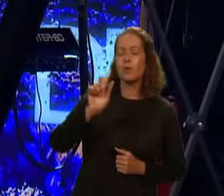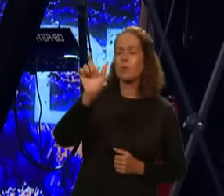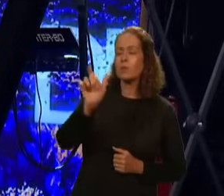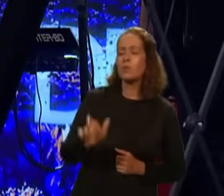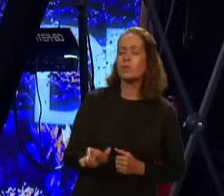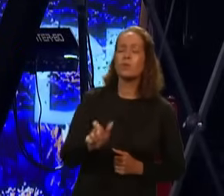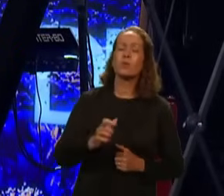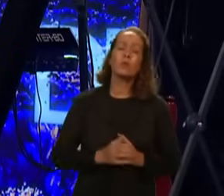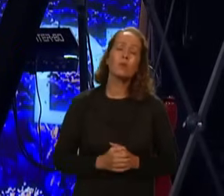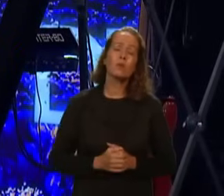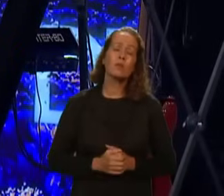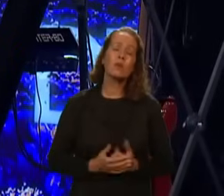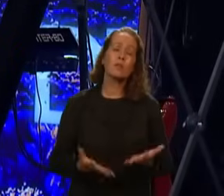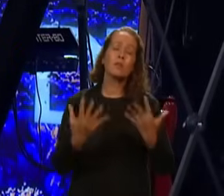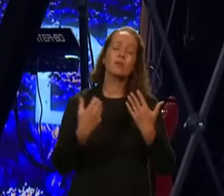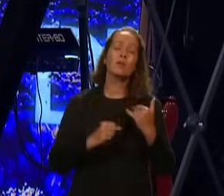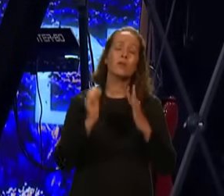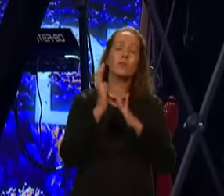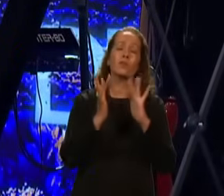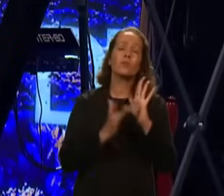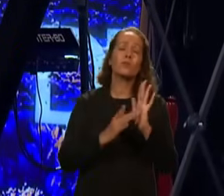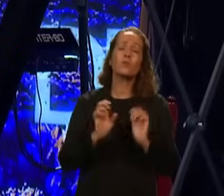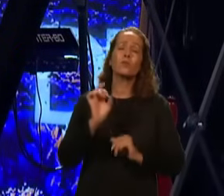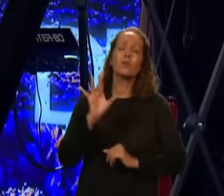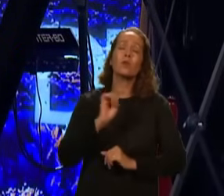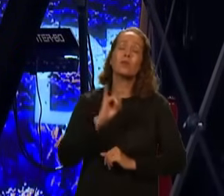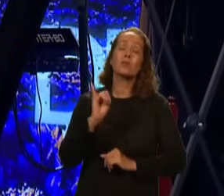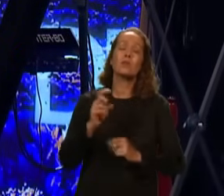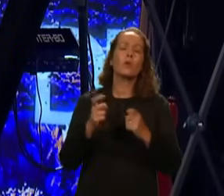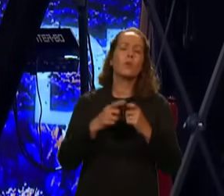rotina normal e o médico falar assim: ó, apareceu um negócio aqui.